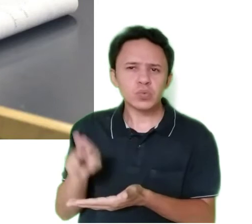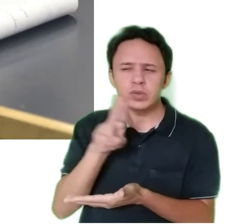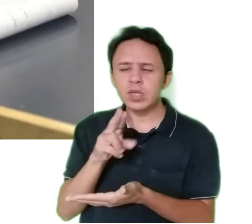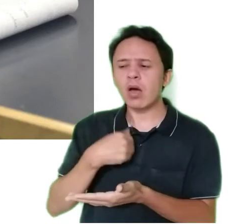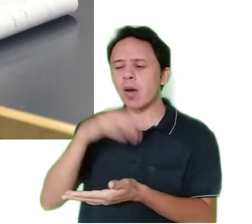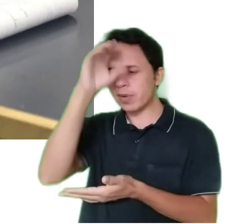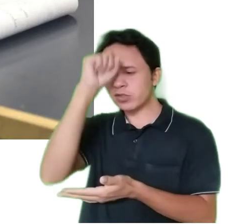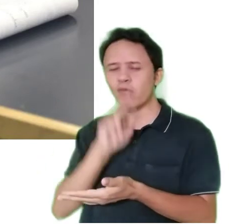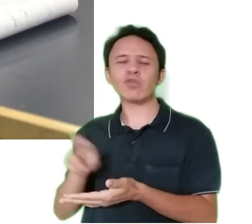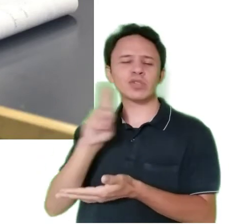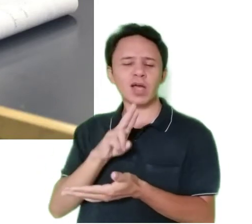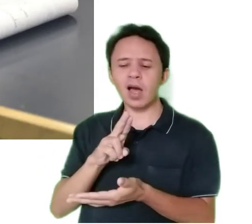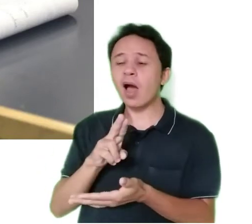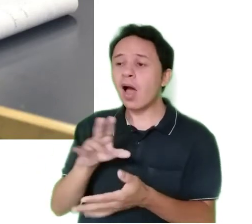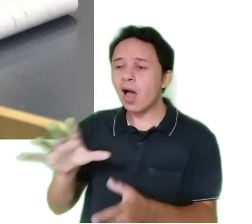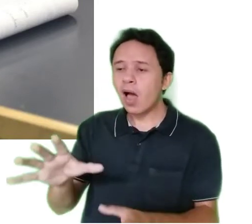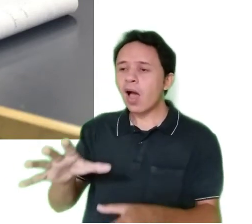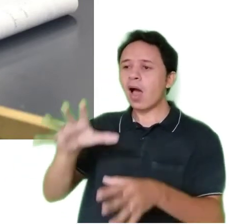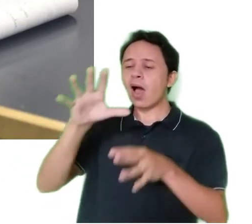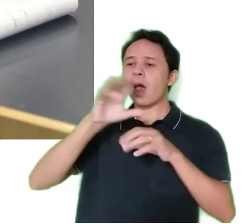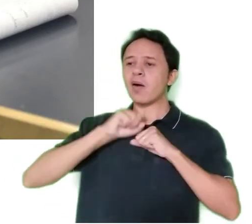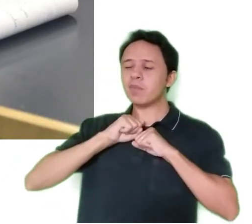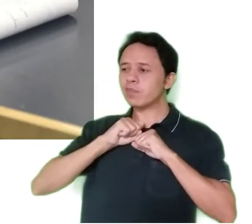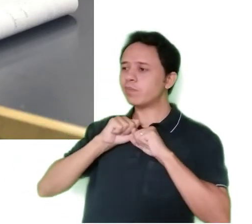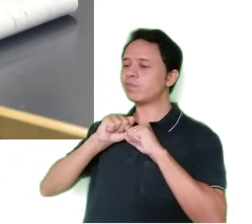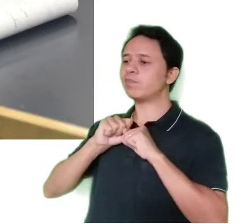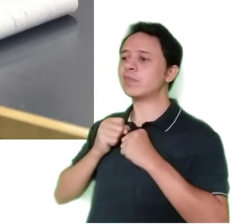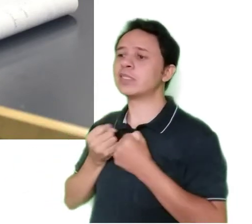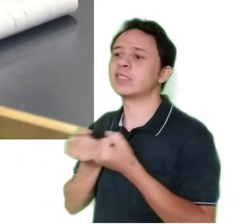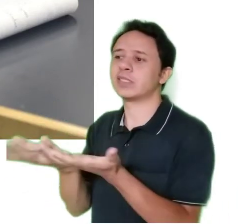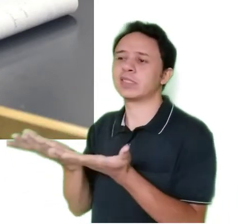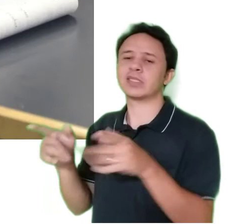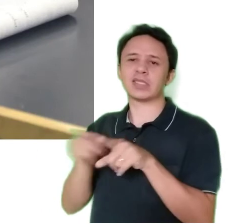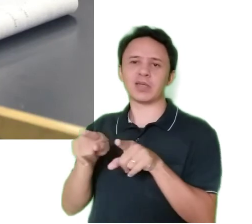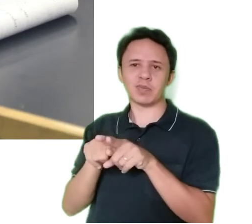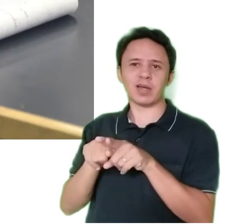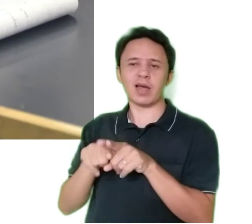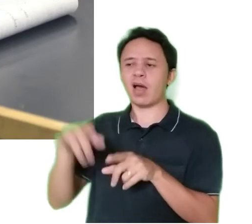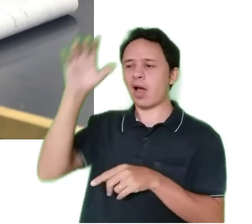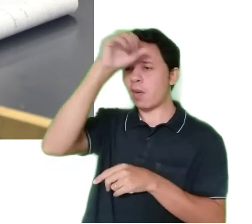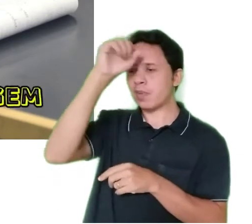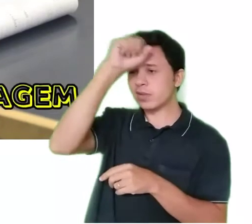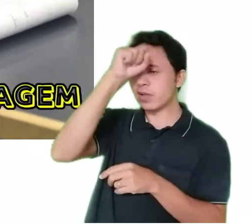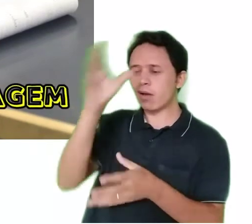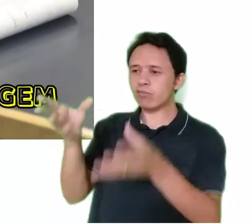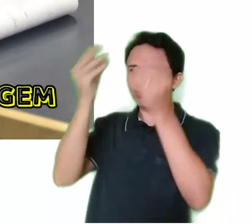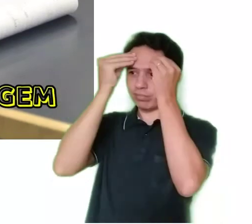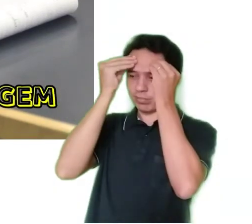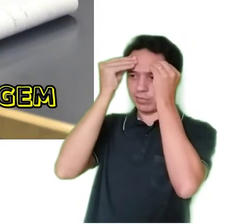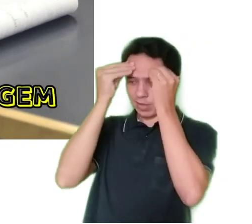na vida, transmitir o que aprendeu. Tudo isso é um processo correto de aquisição